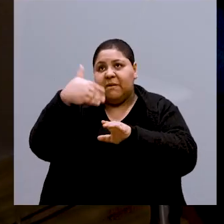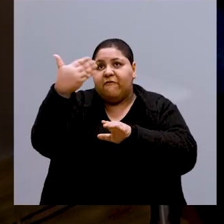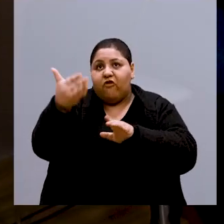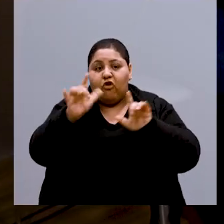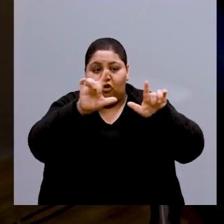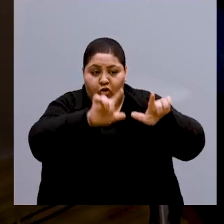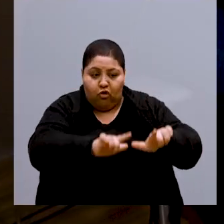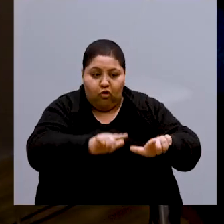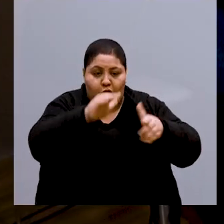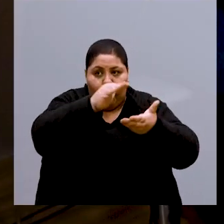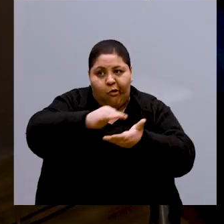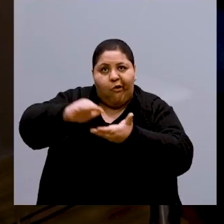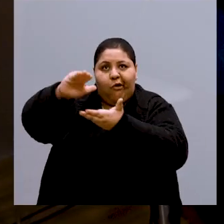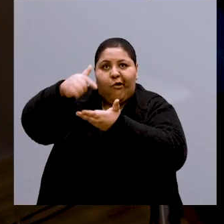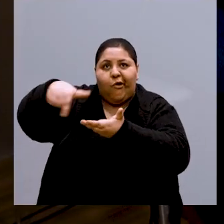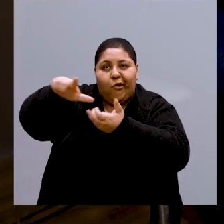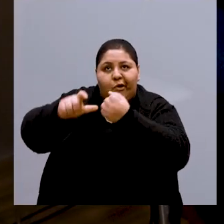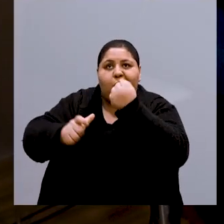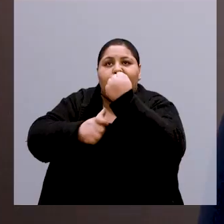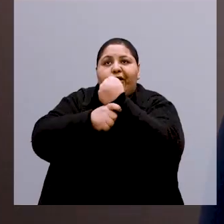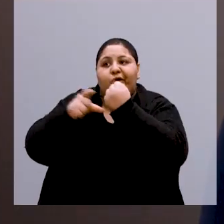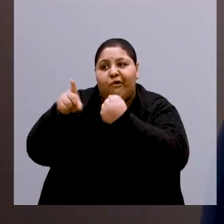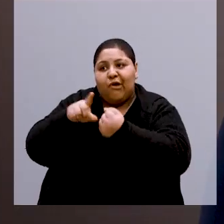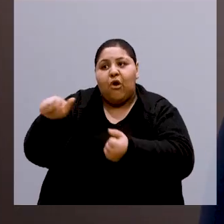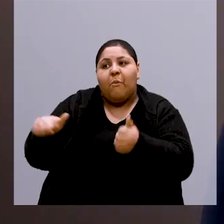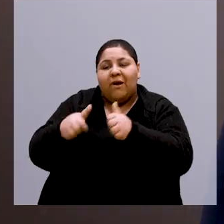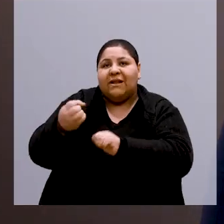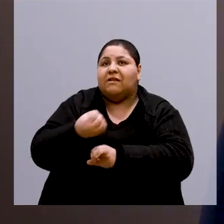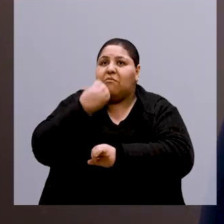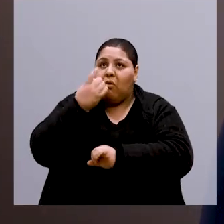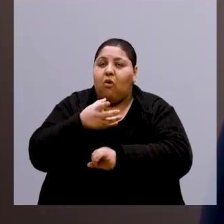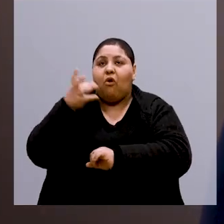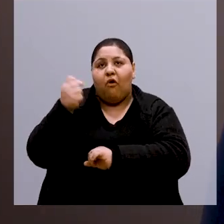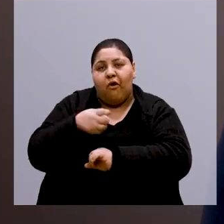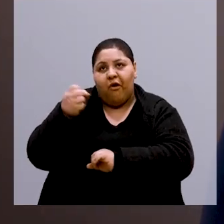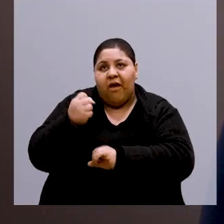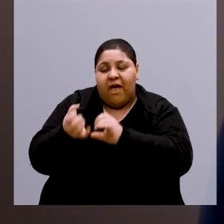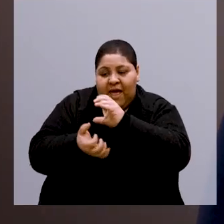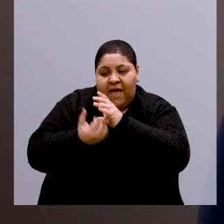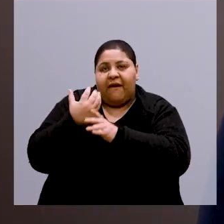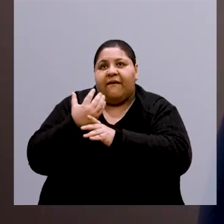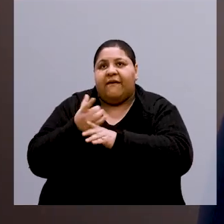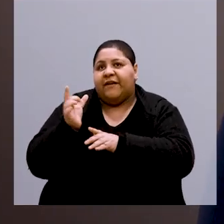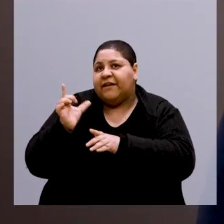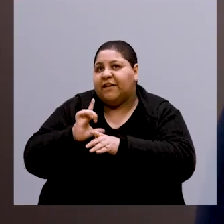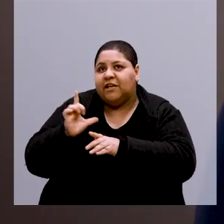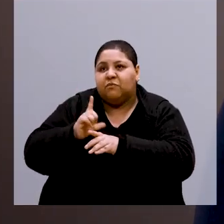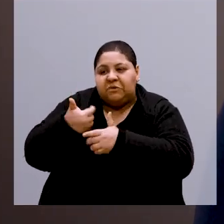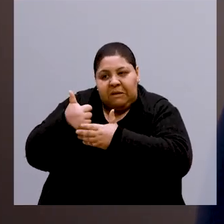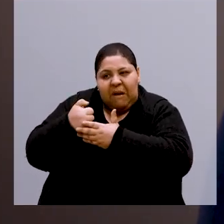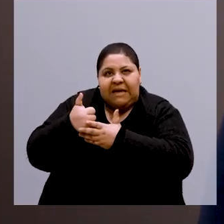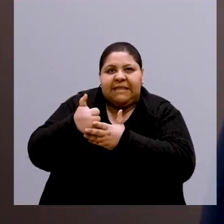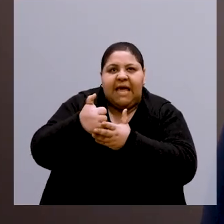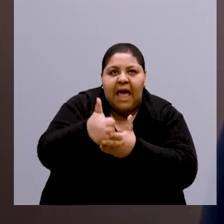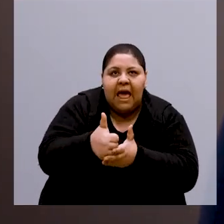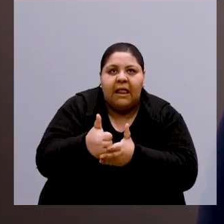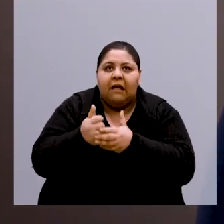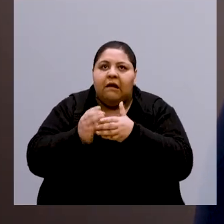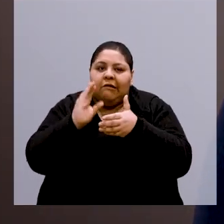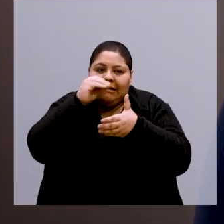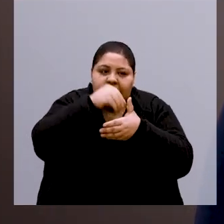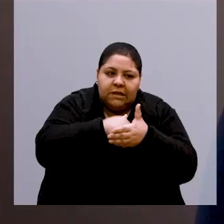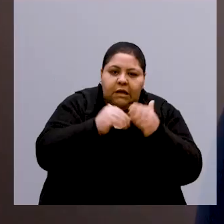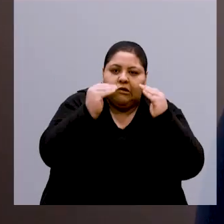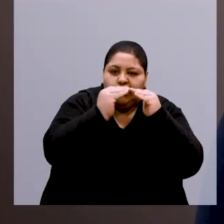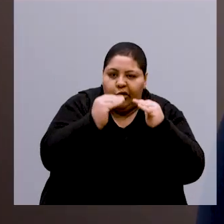para fora do banco de leite mesmo, para a gente garantir que é uma qualidade boa do leite, que esse leite que está produzido não tem micro-organismos, que